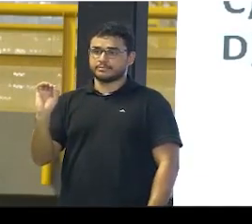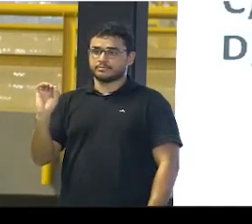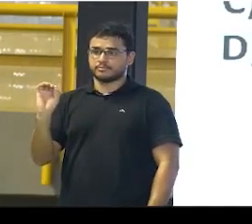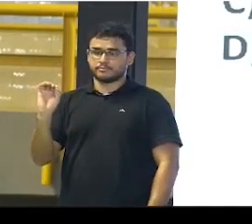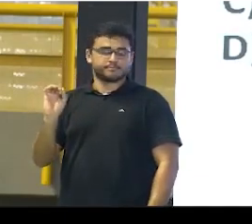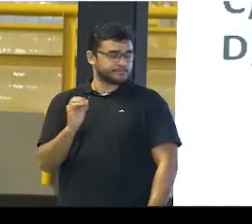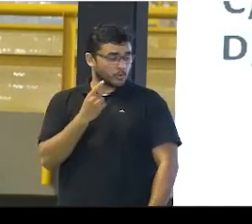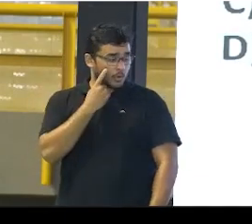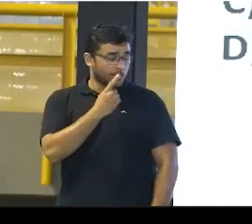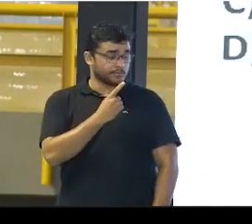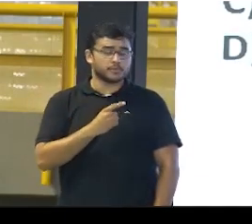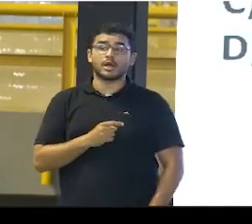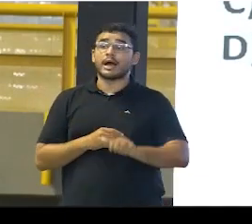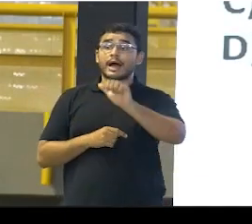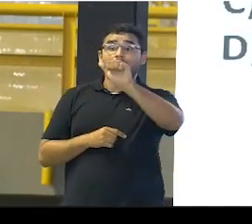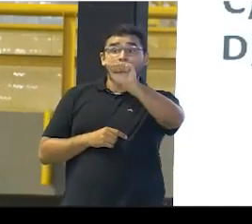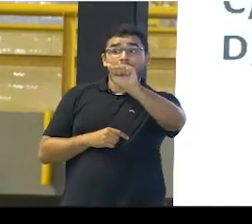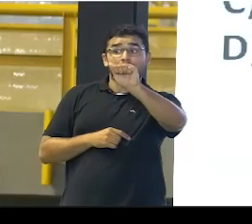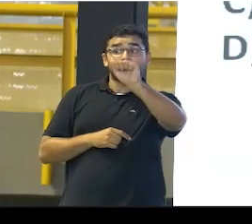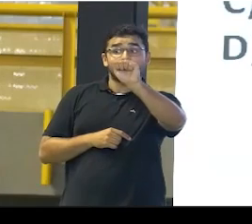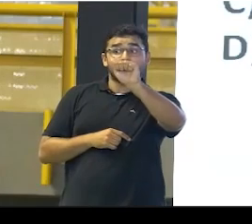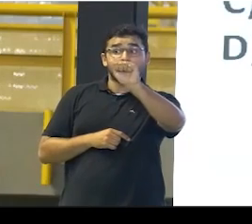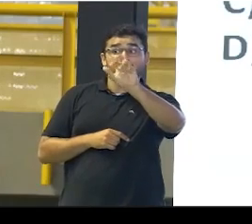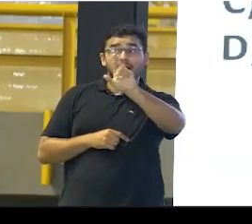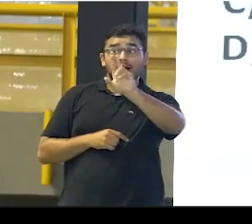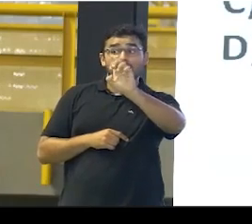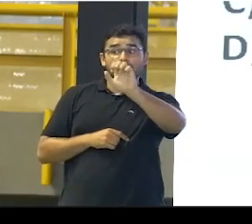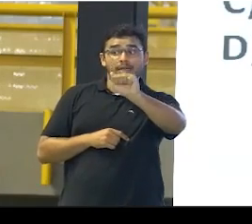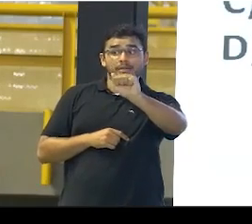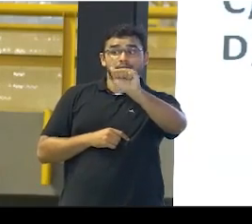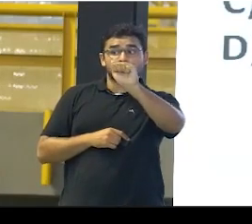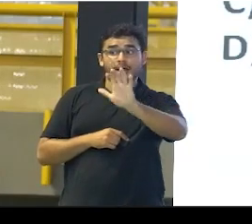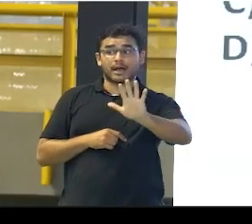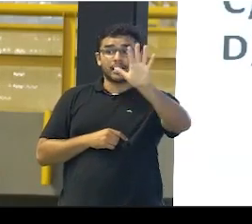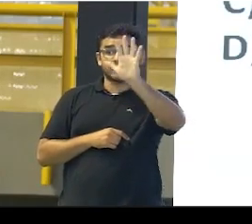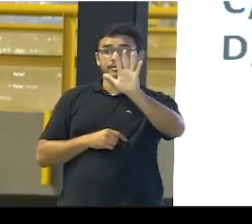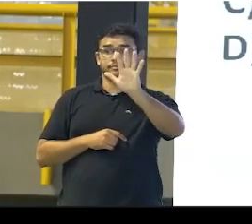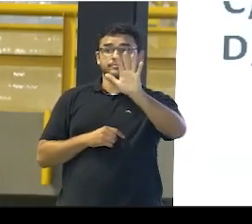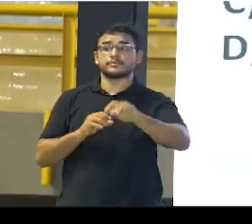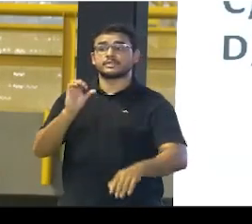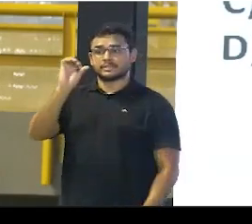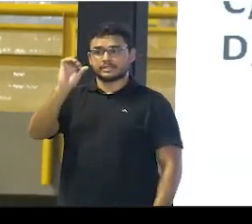para contar o número de pessoas que estão sentadas? O que era mais fácil?